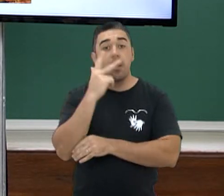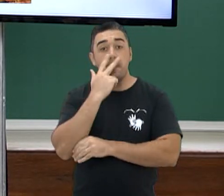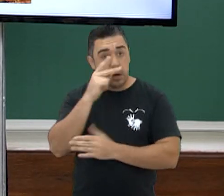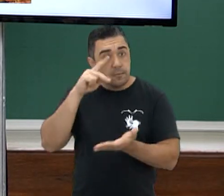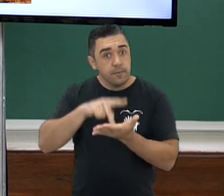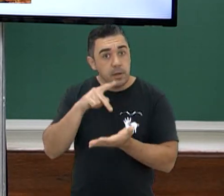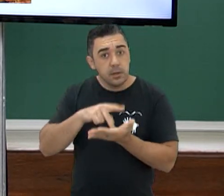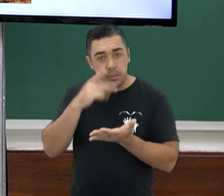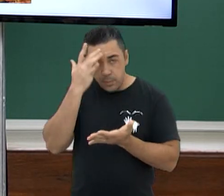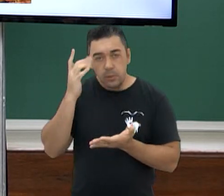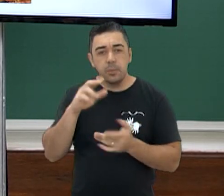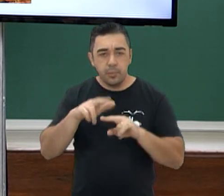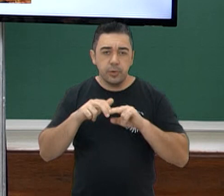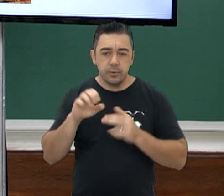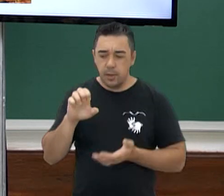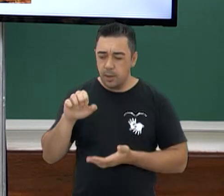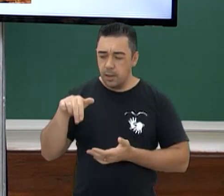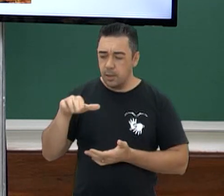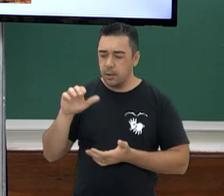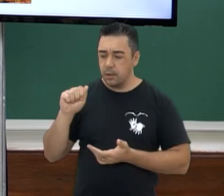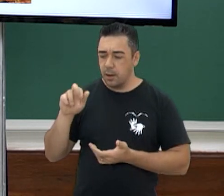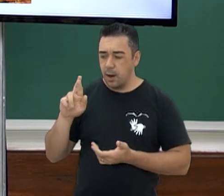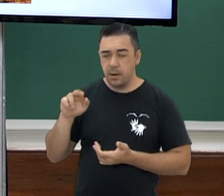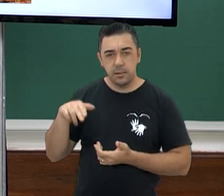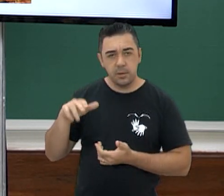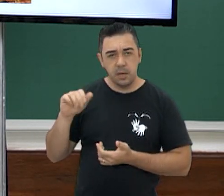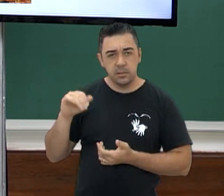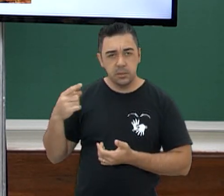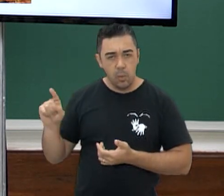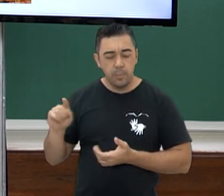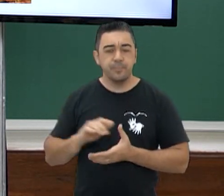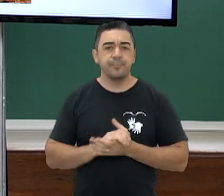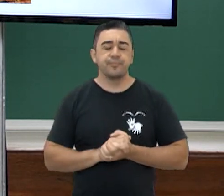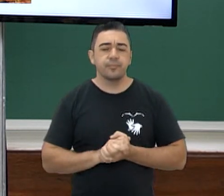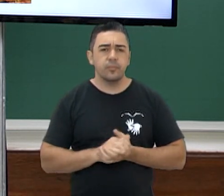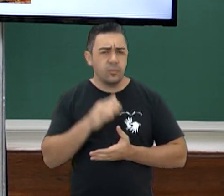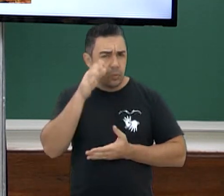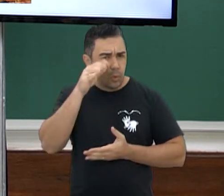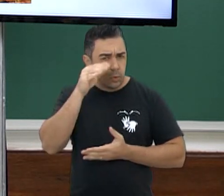realmente. Por isso, o nome encarnação. Uma curiosidade do trabalho do Ataíde,